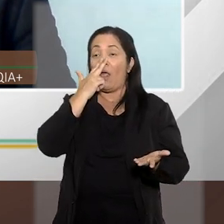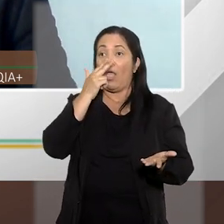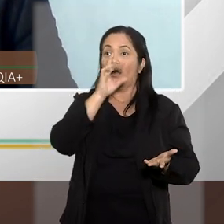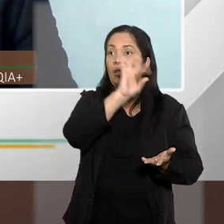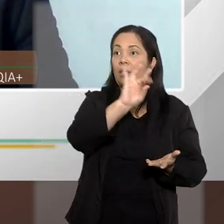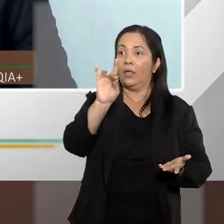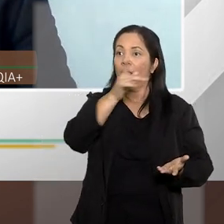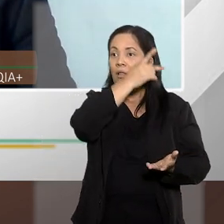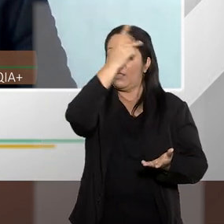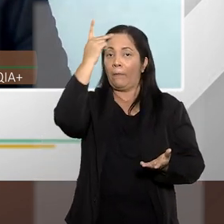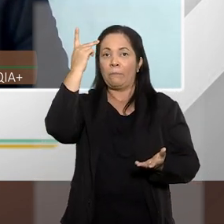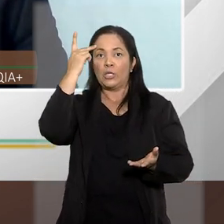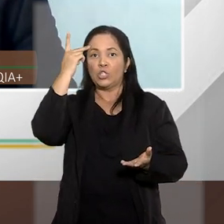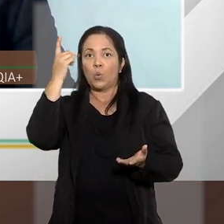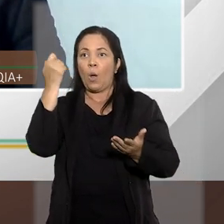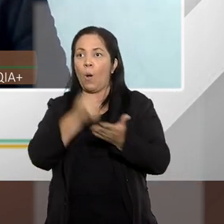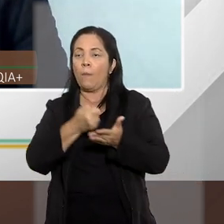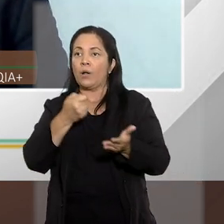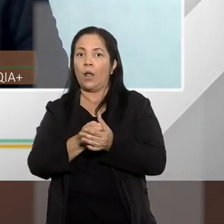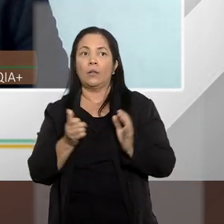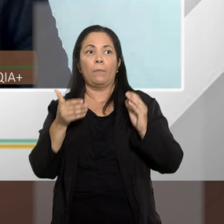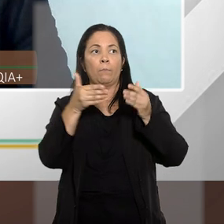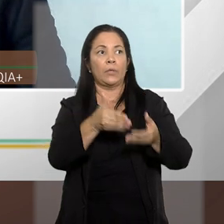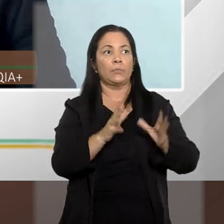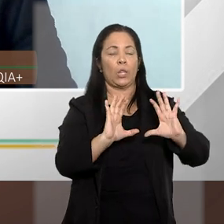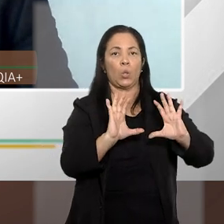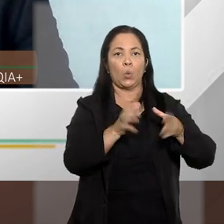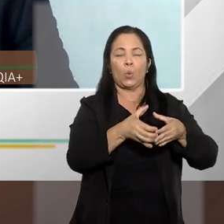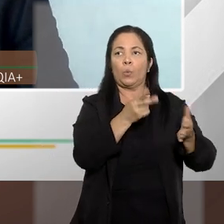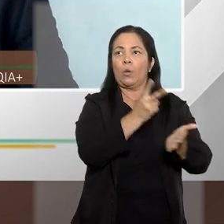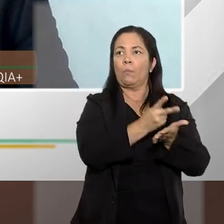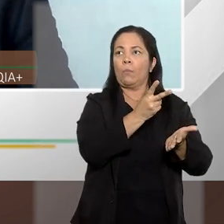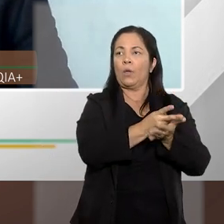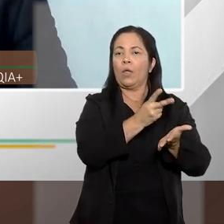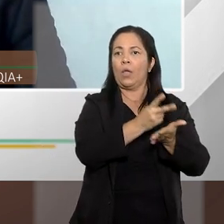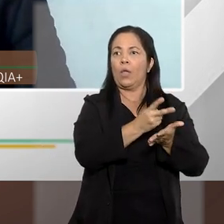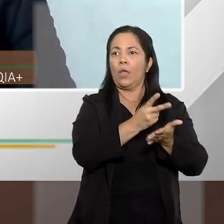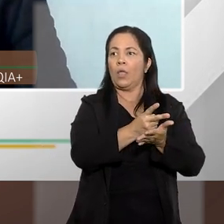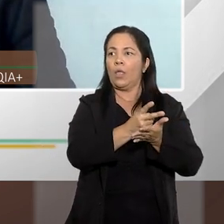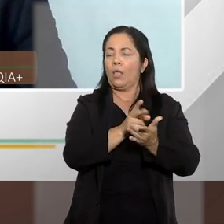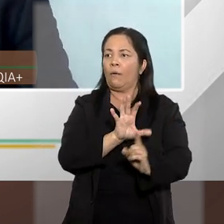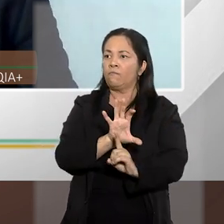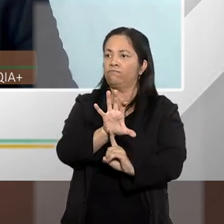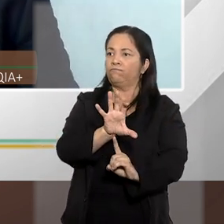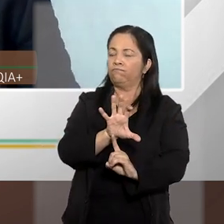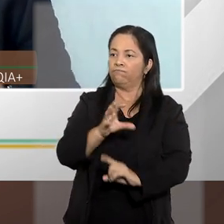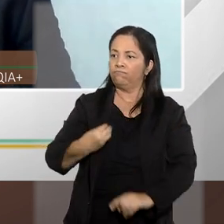algum tipo de controle sobre os corpos e sobre as identidades, sobre as vivências sexuais, né, e